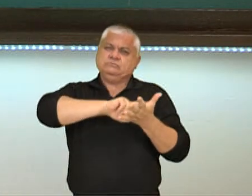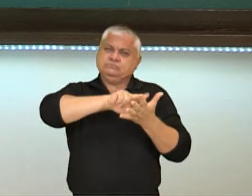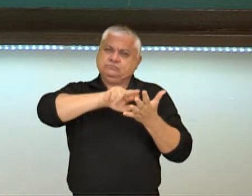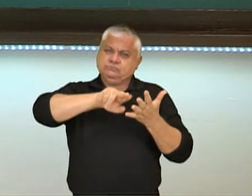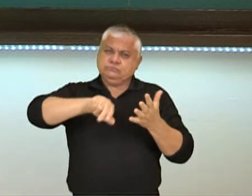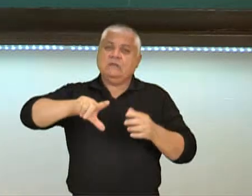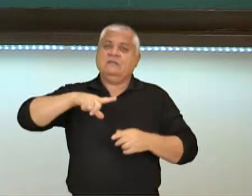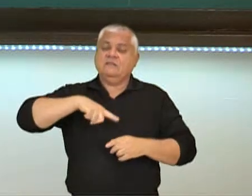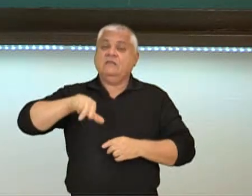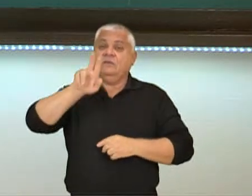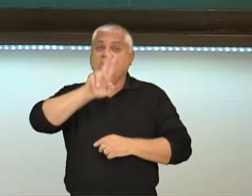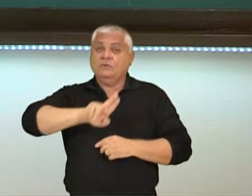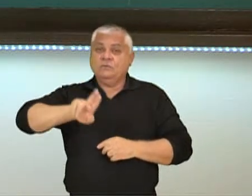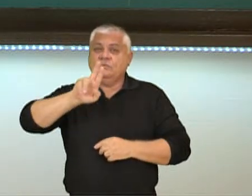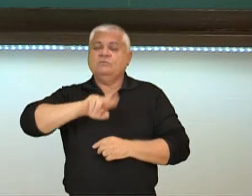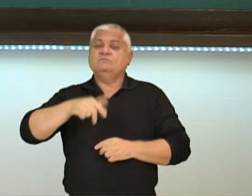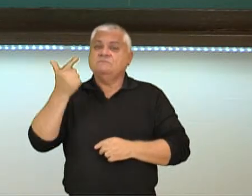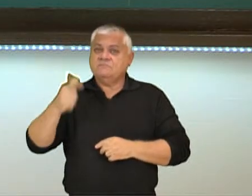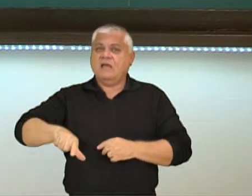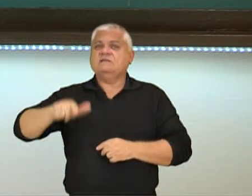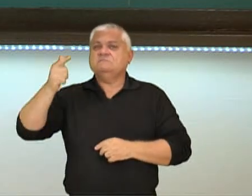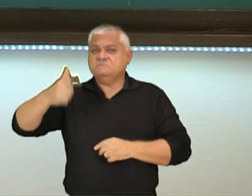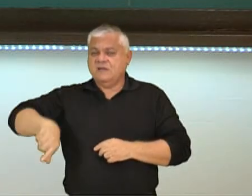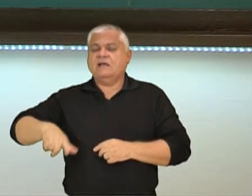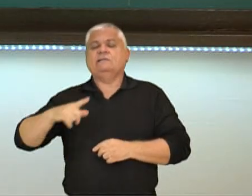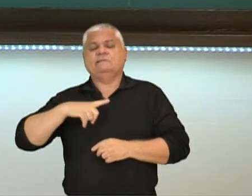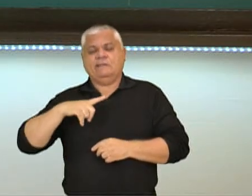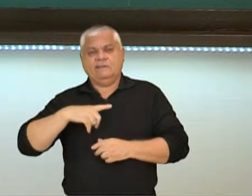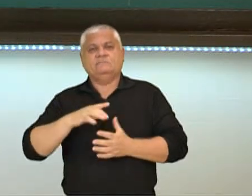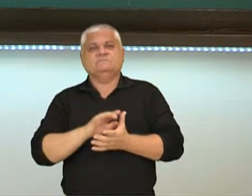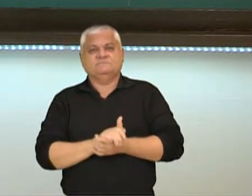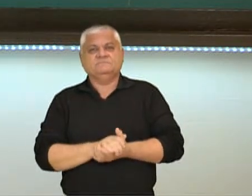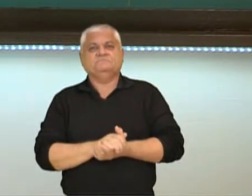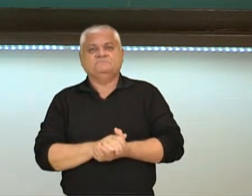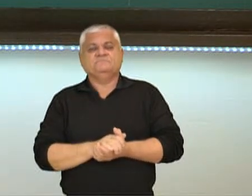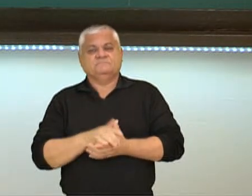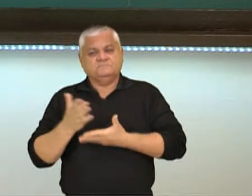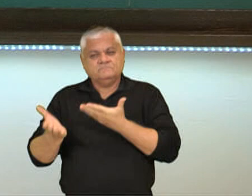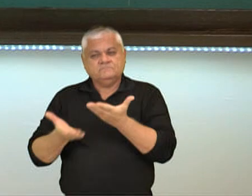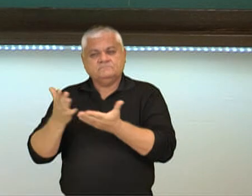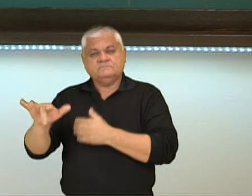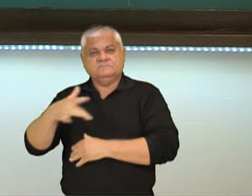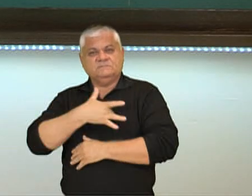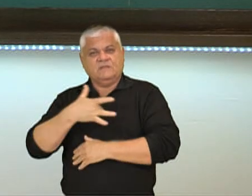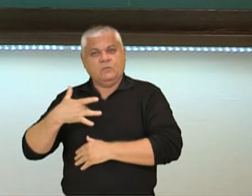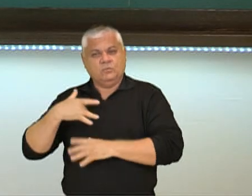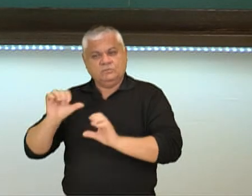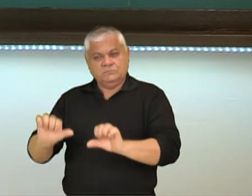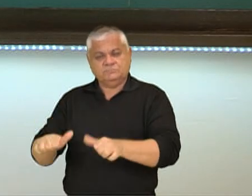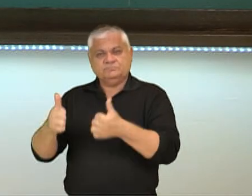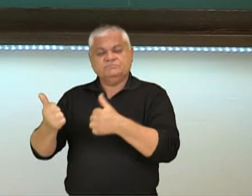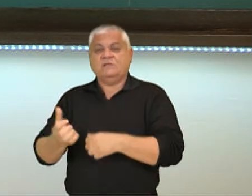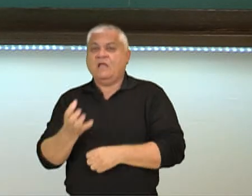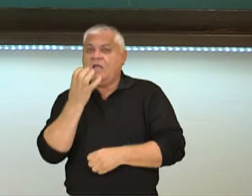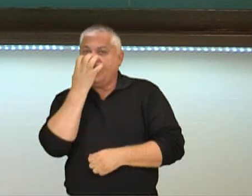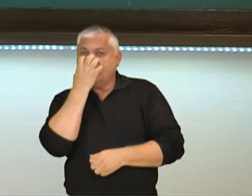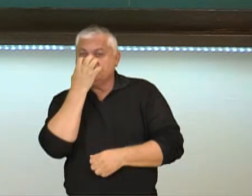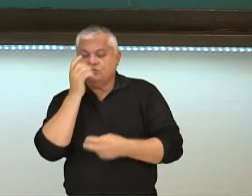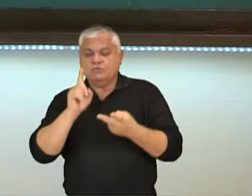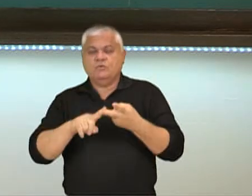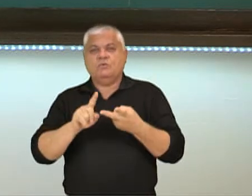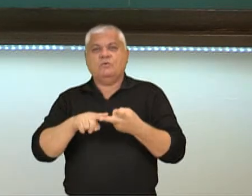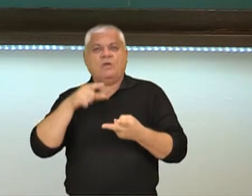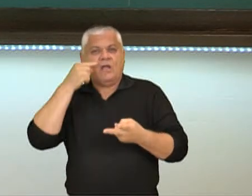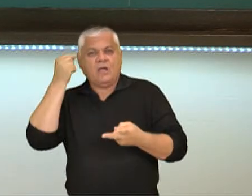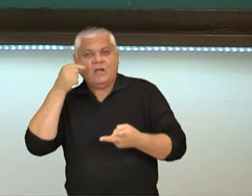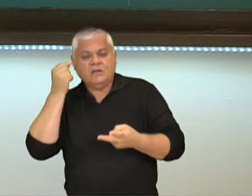Que utilizam de animais na recuperação das pessoas, os cães nos hospitais,